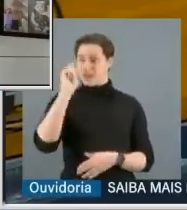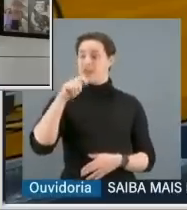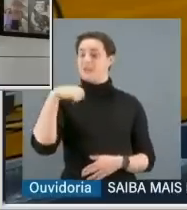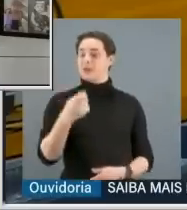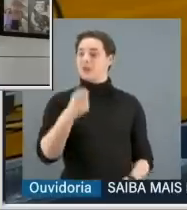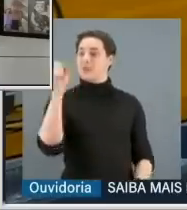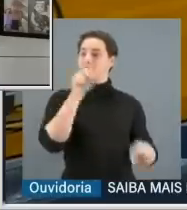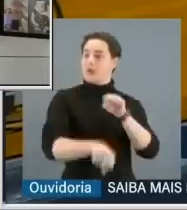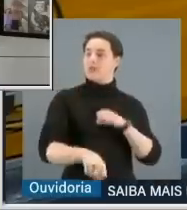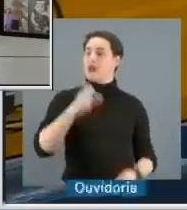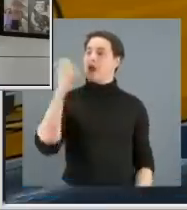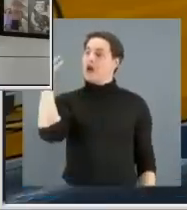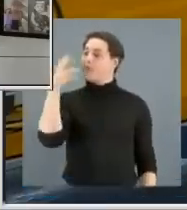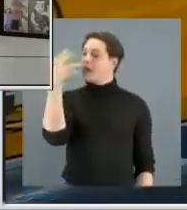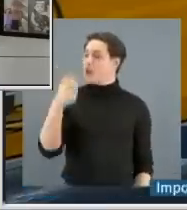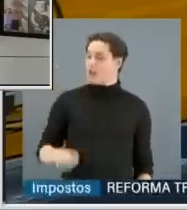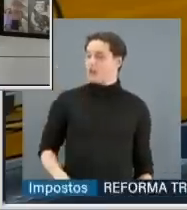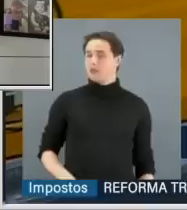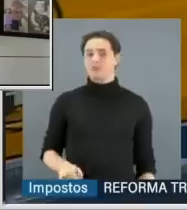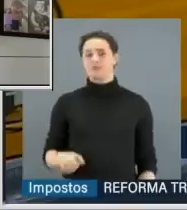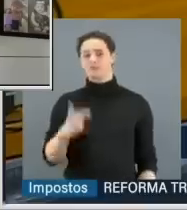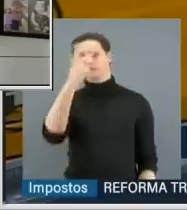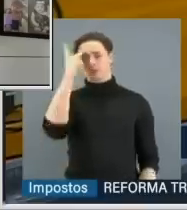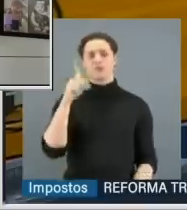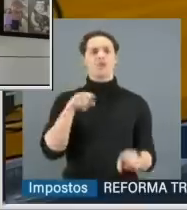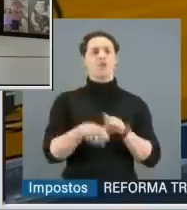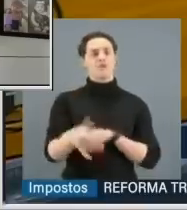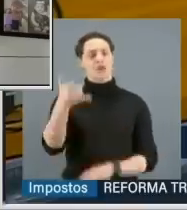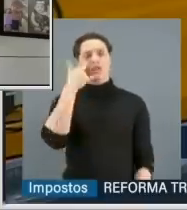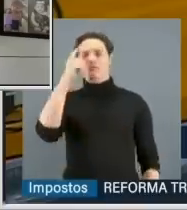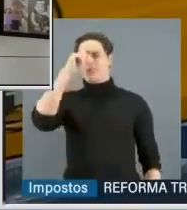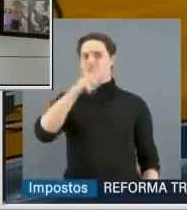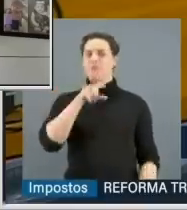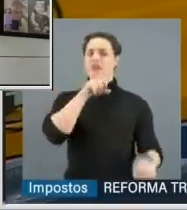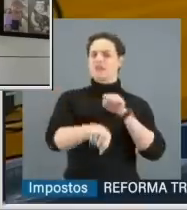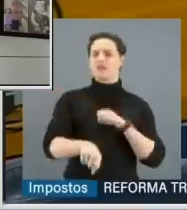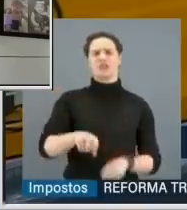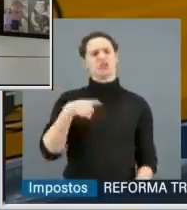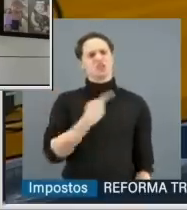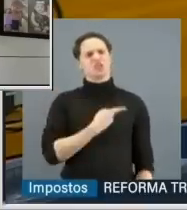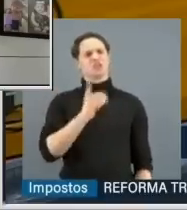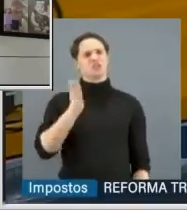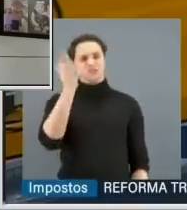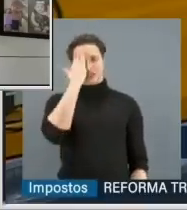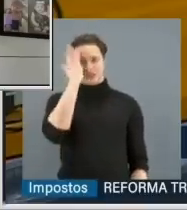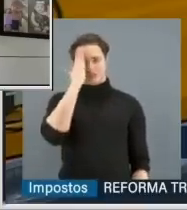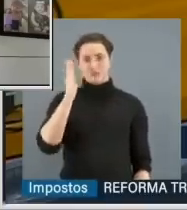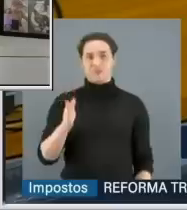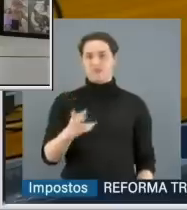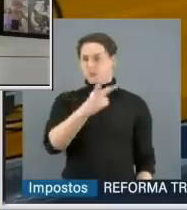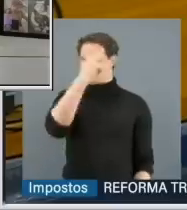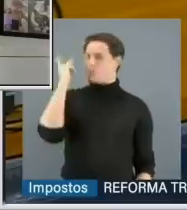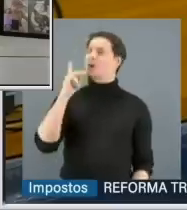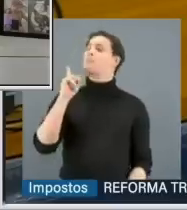é Jair Bolsonaro. Nós acabamos de ouvir aqui um deputado, eu não peguei o nome dele,